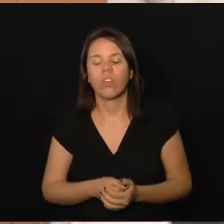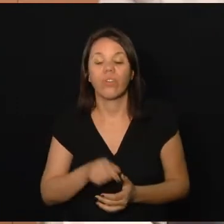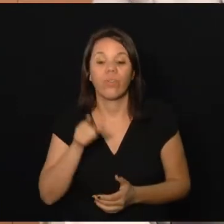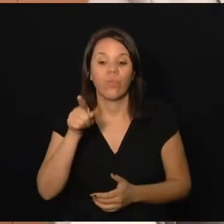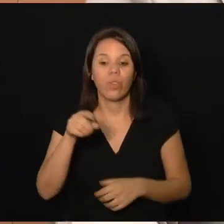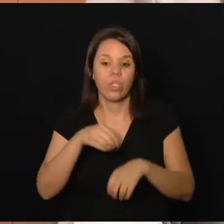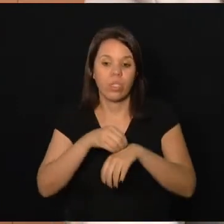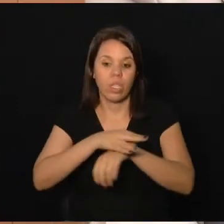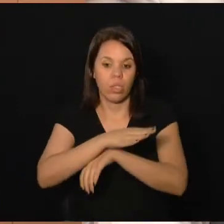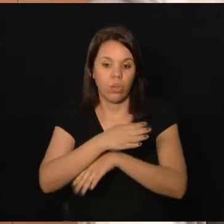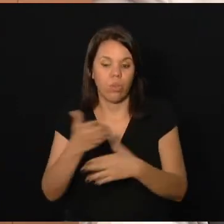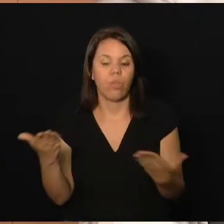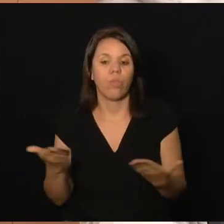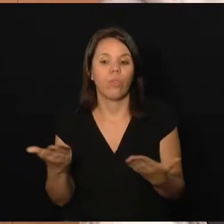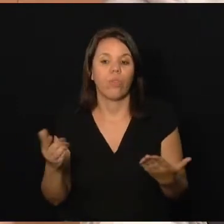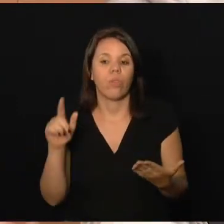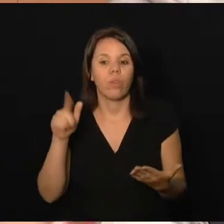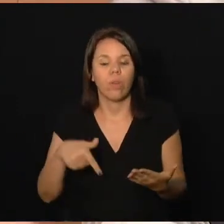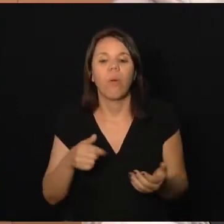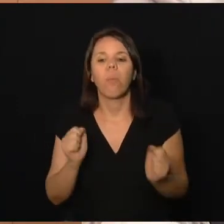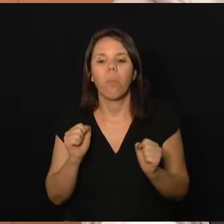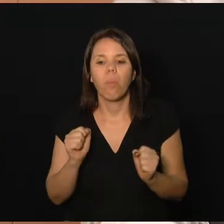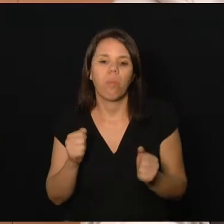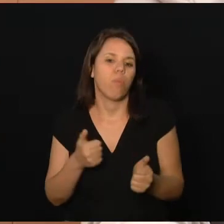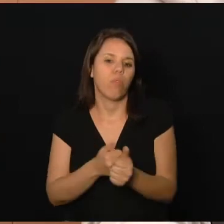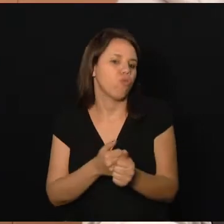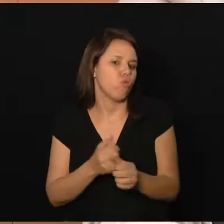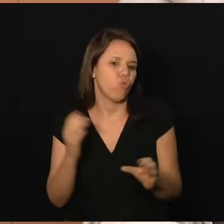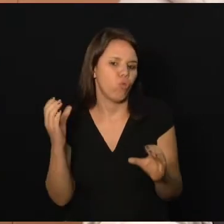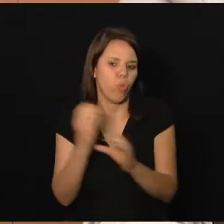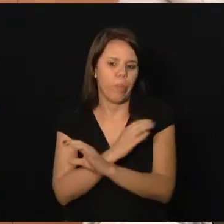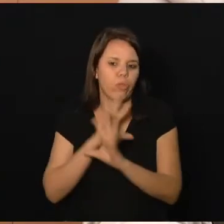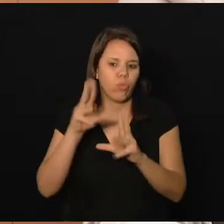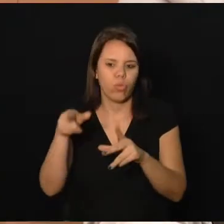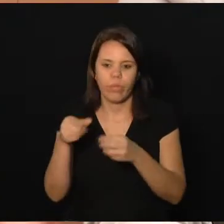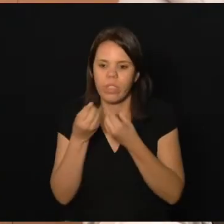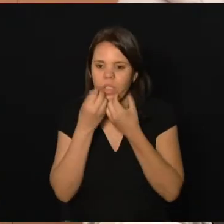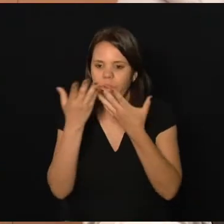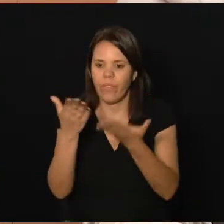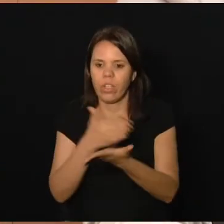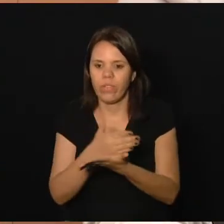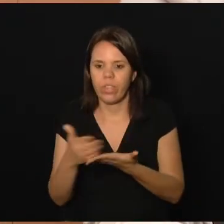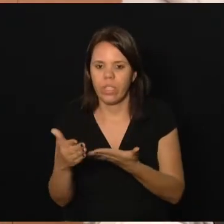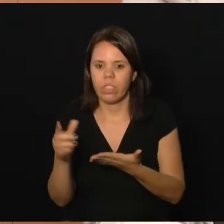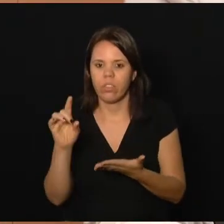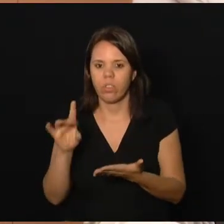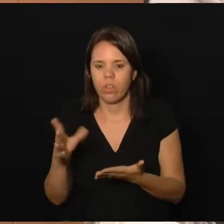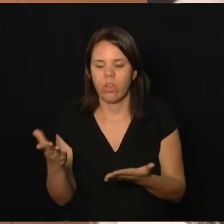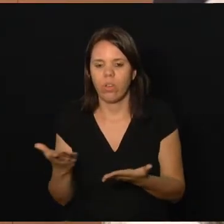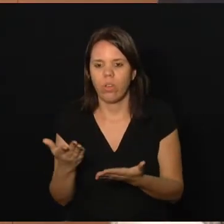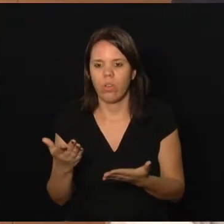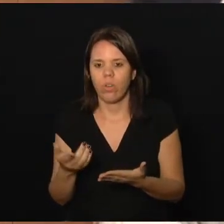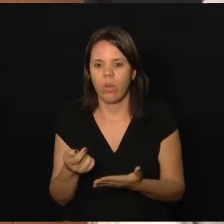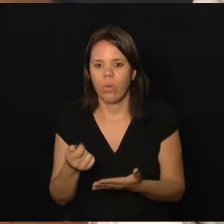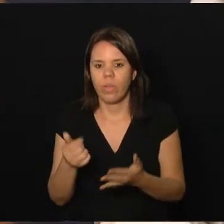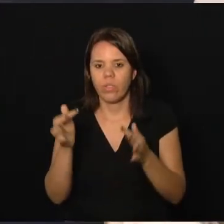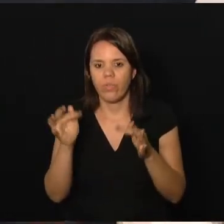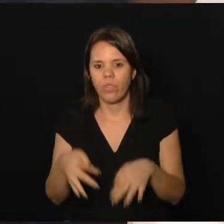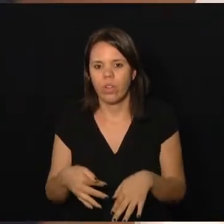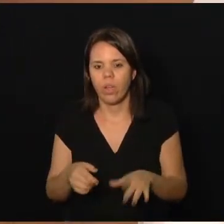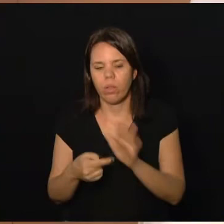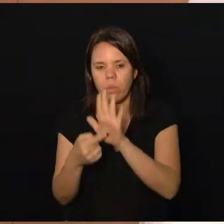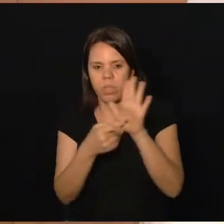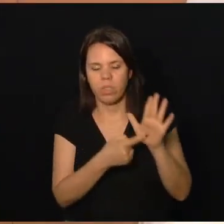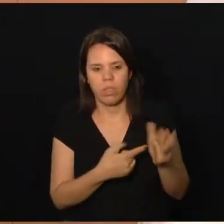trouxe aqui, não pude acompanhar a sua fala inteiramente, não estava no início, estou agora ao final da